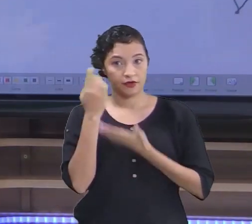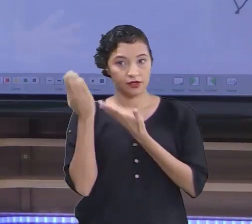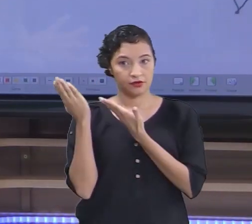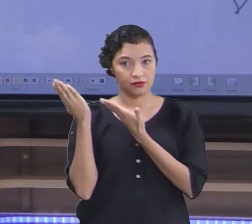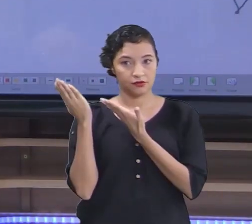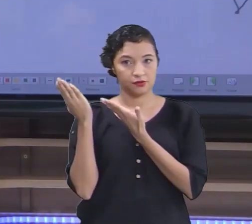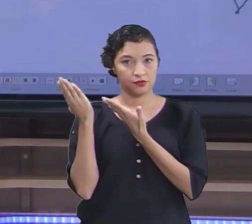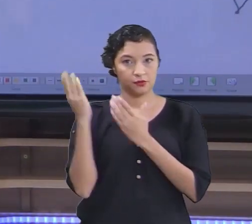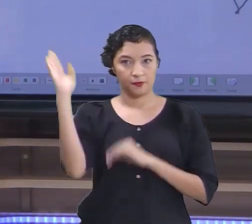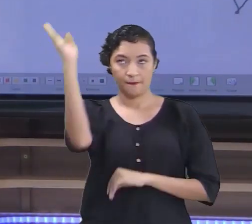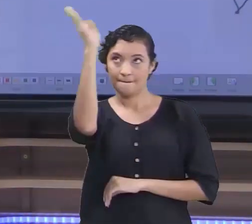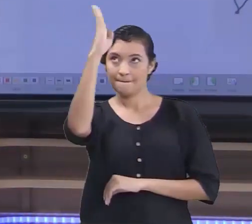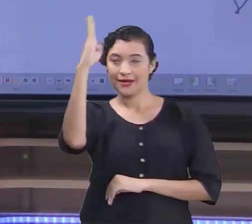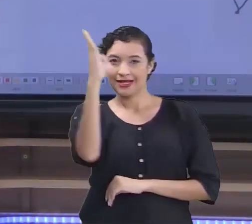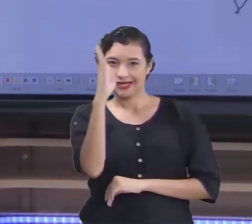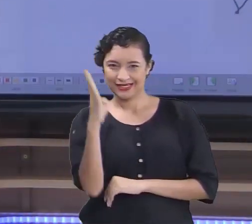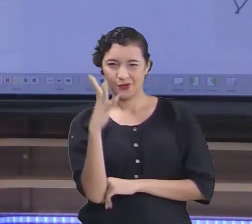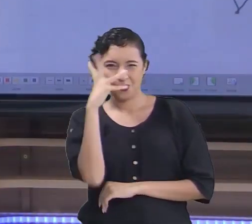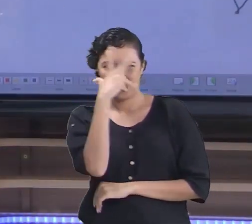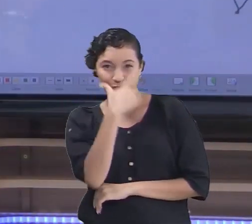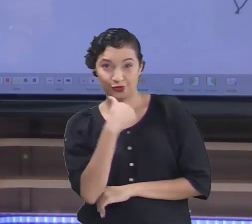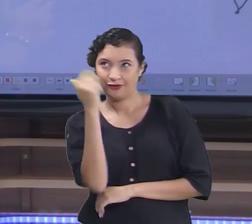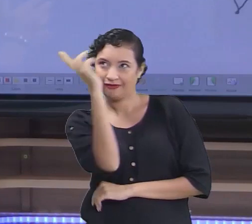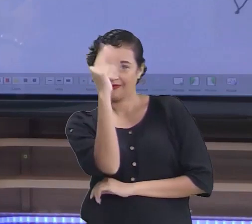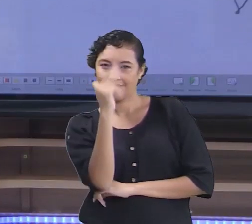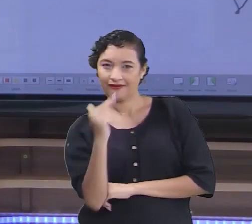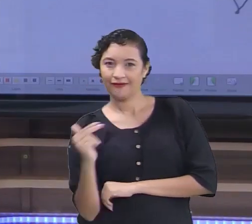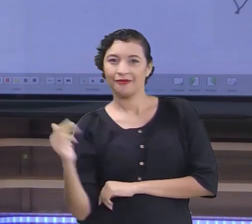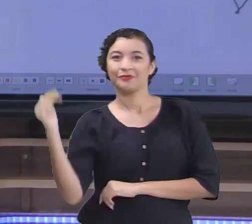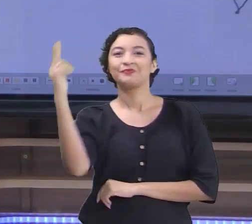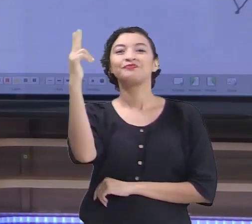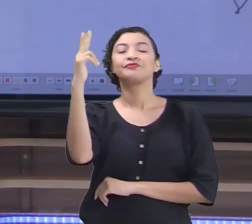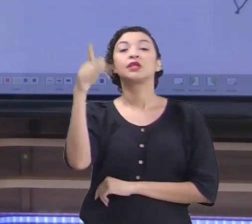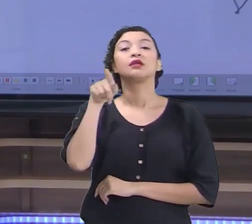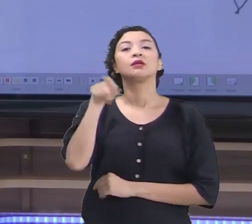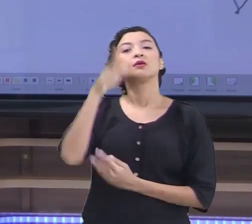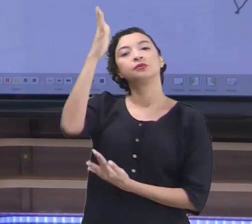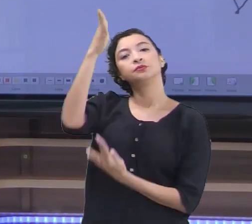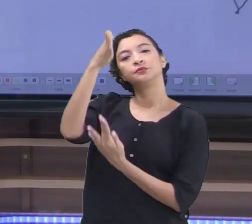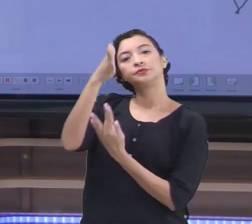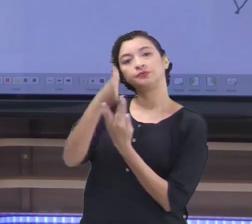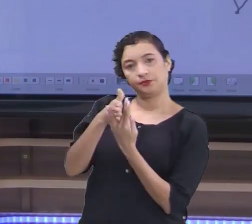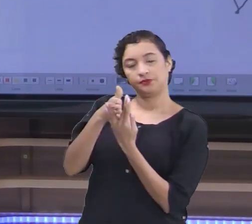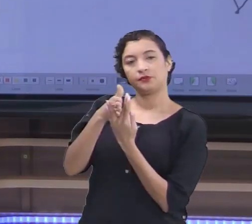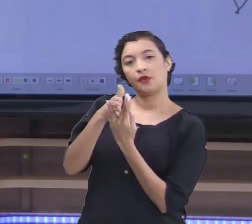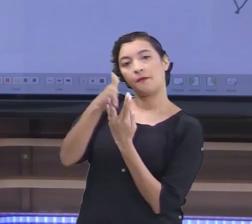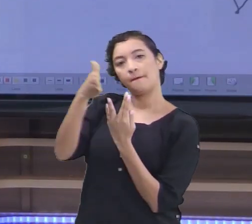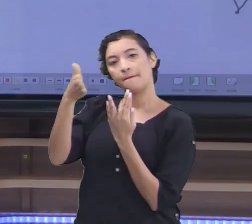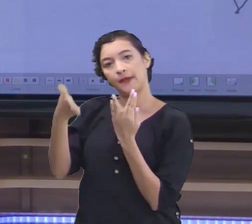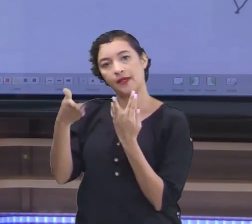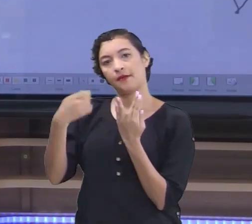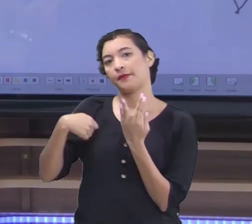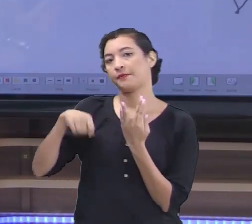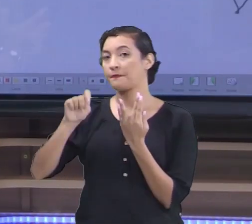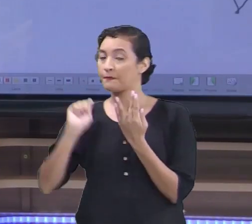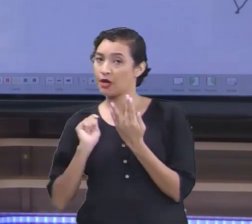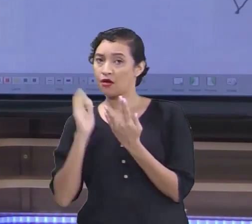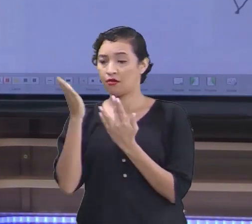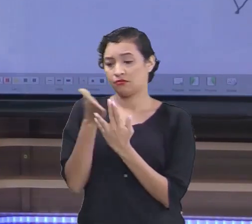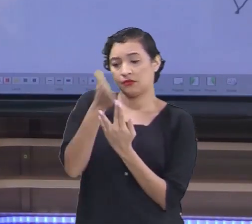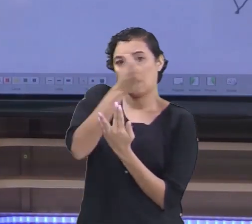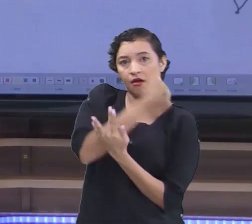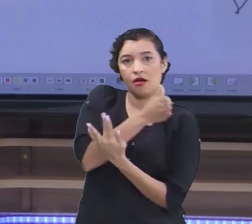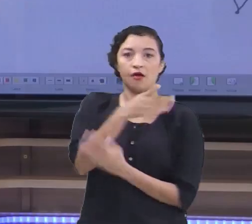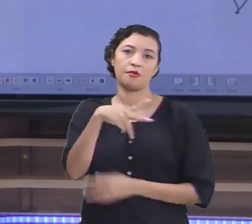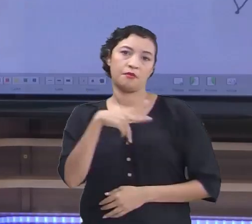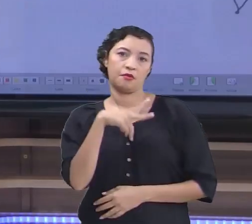Brasil? Maravilhoso, lindo e belo? Eles pegaram o mapa e dividiram no meio. Um lado para a Espanha, outro lado para